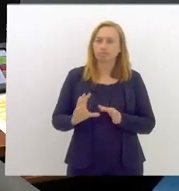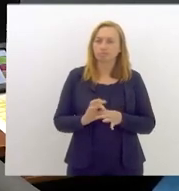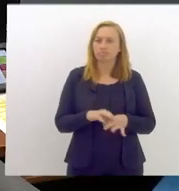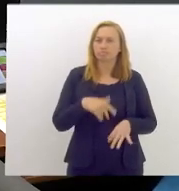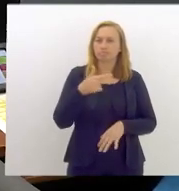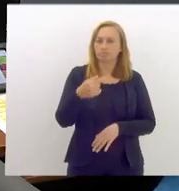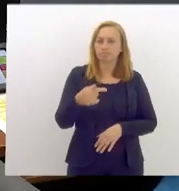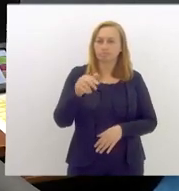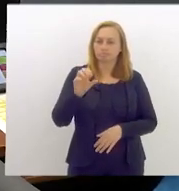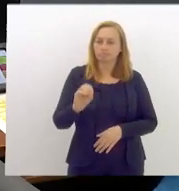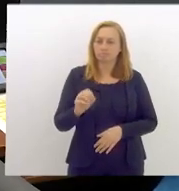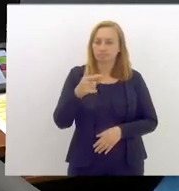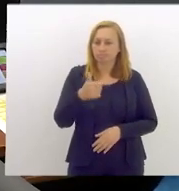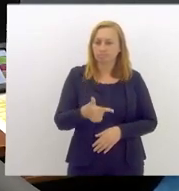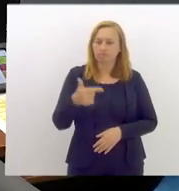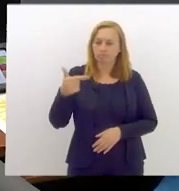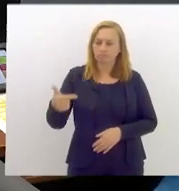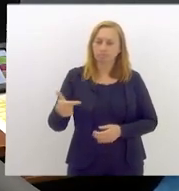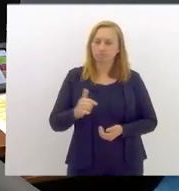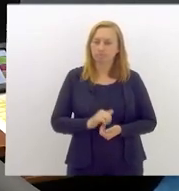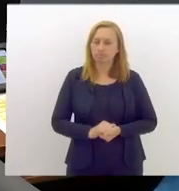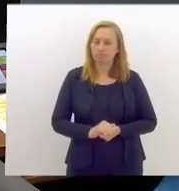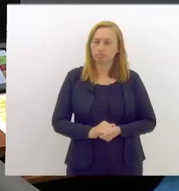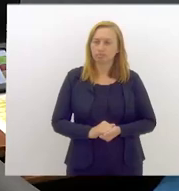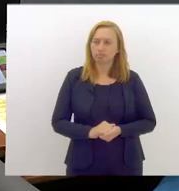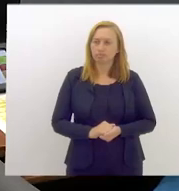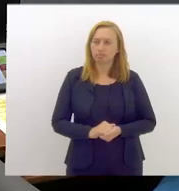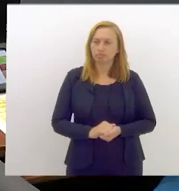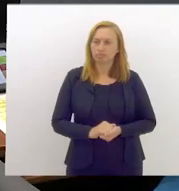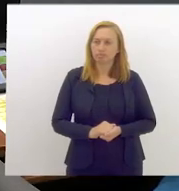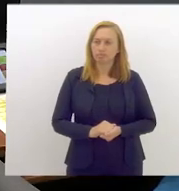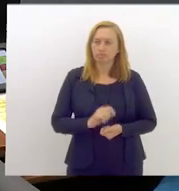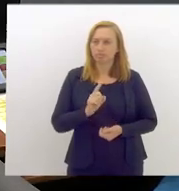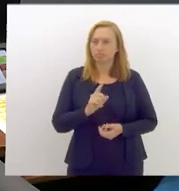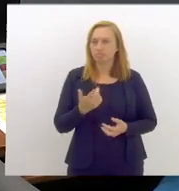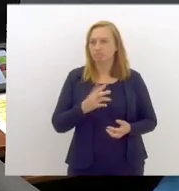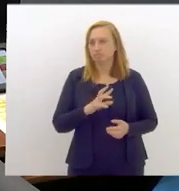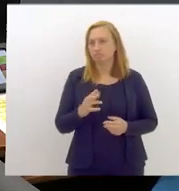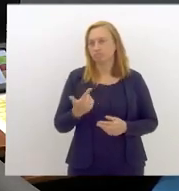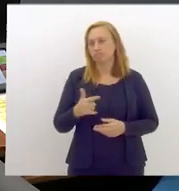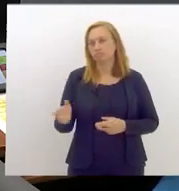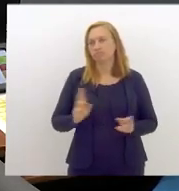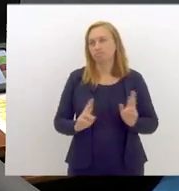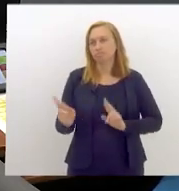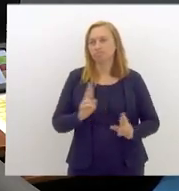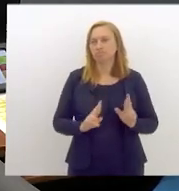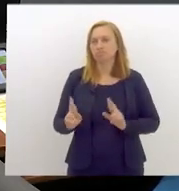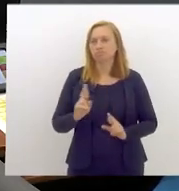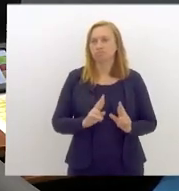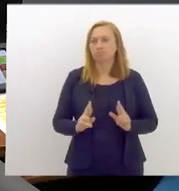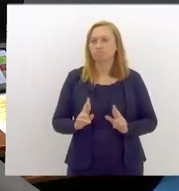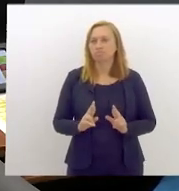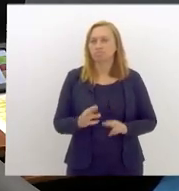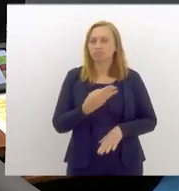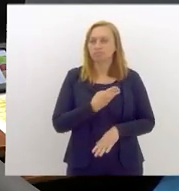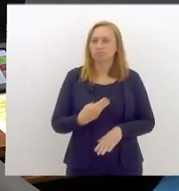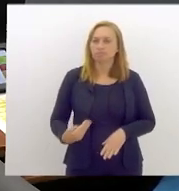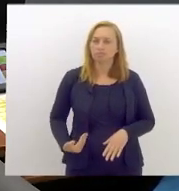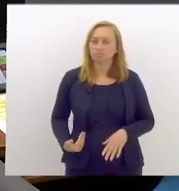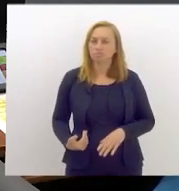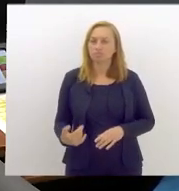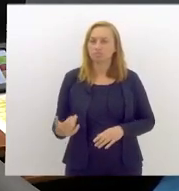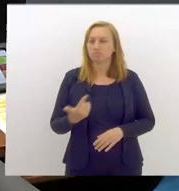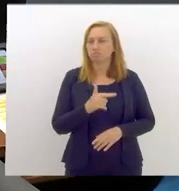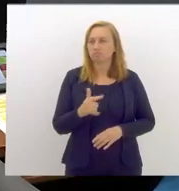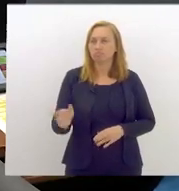número 70 de 2022 que não tem nenhuma relação com o subsídio do governador não tem nenhuma